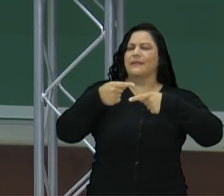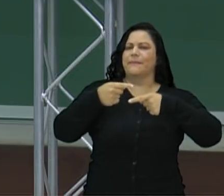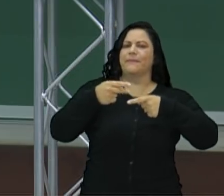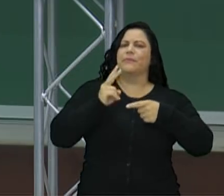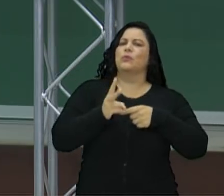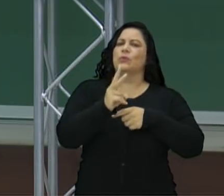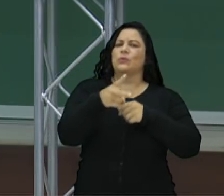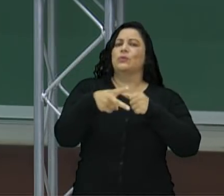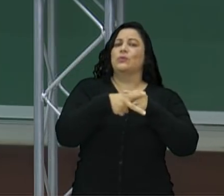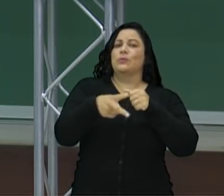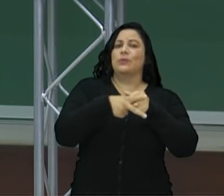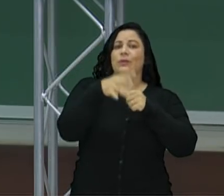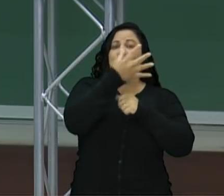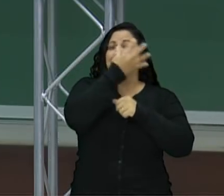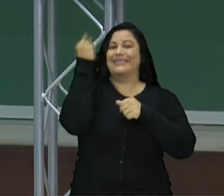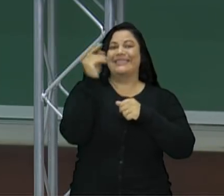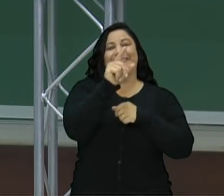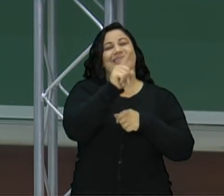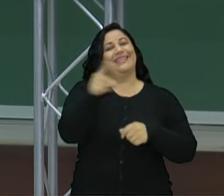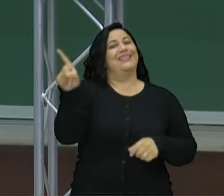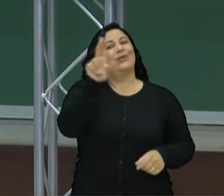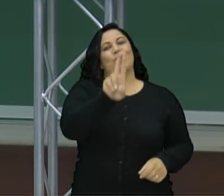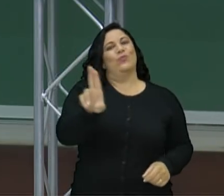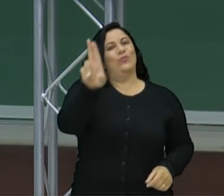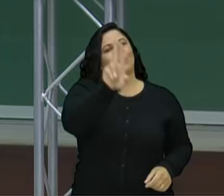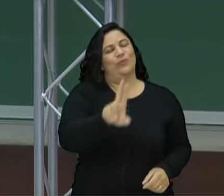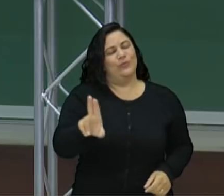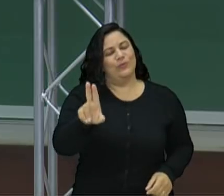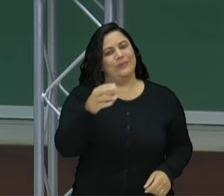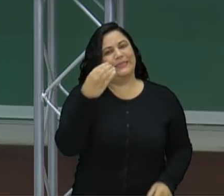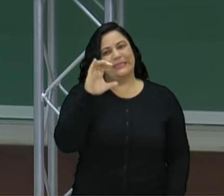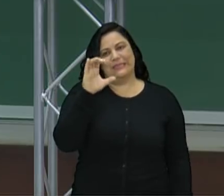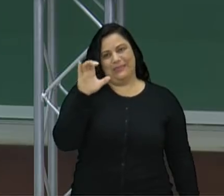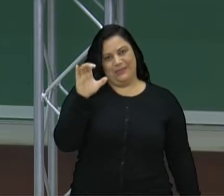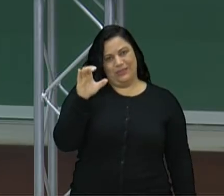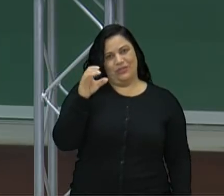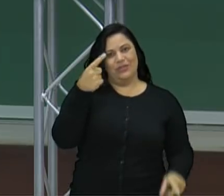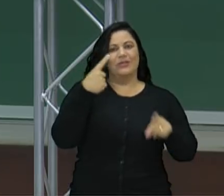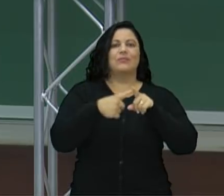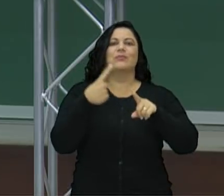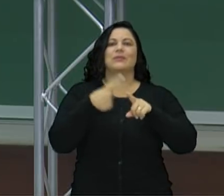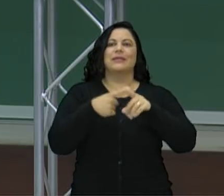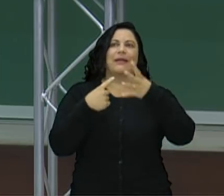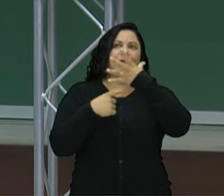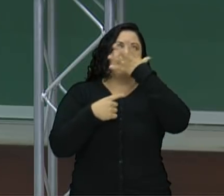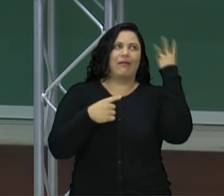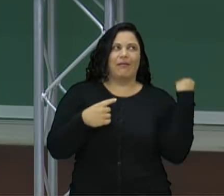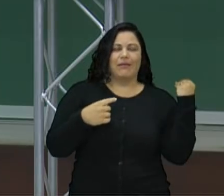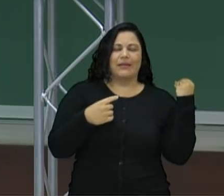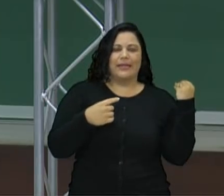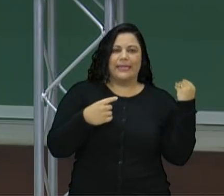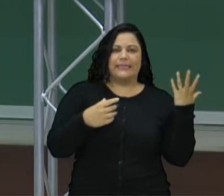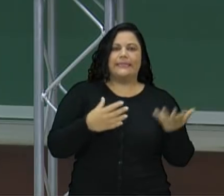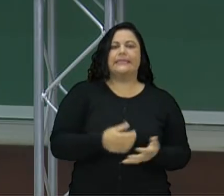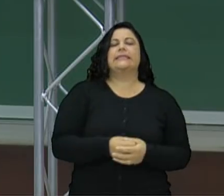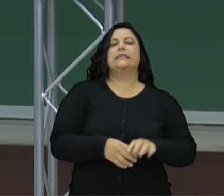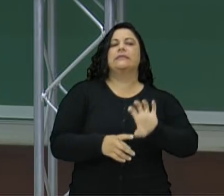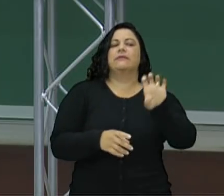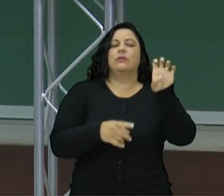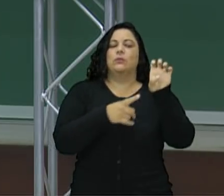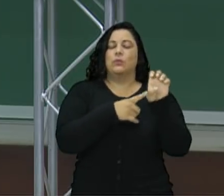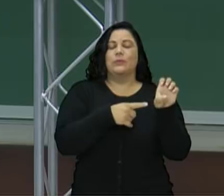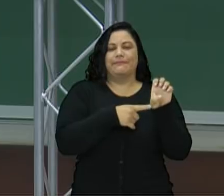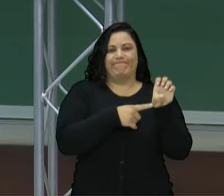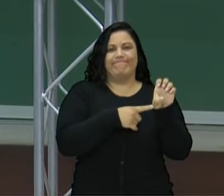verbo esquecer, a gente não utiliza a C cedilha. Por quê? Porque ali esquece, vem o E logo após o que seria o C cedilha.